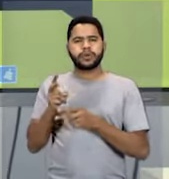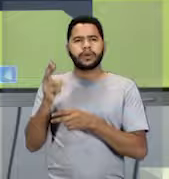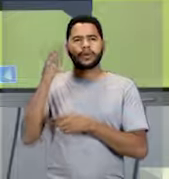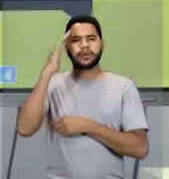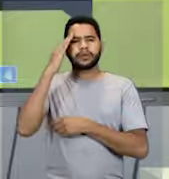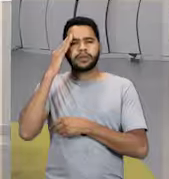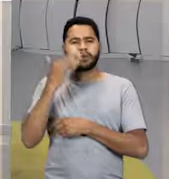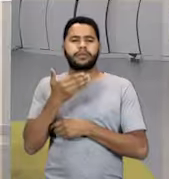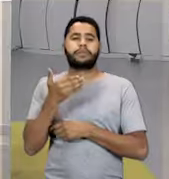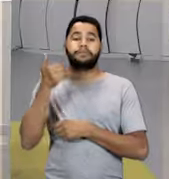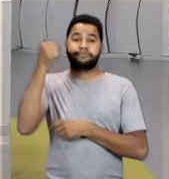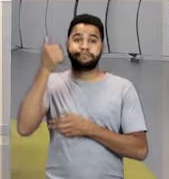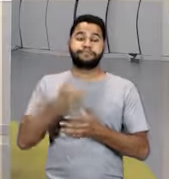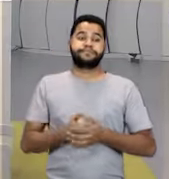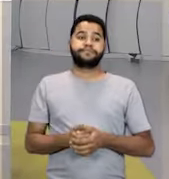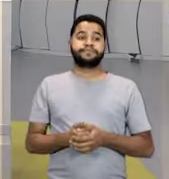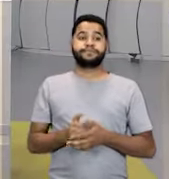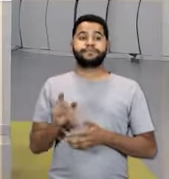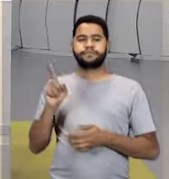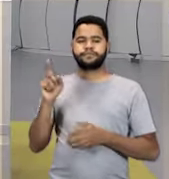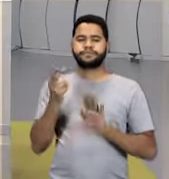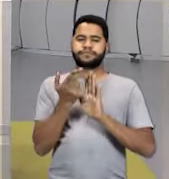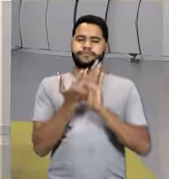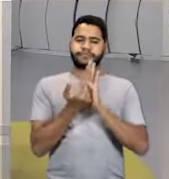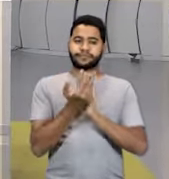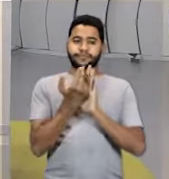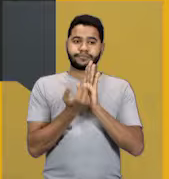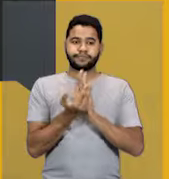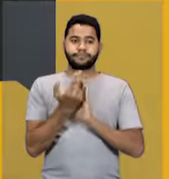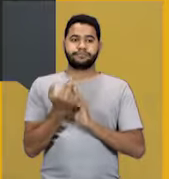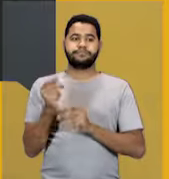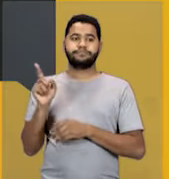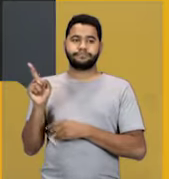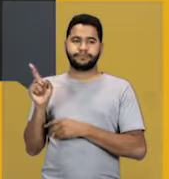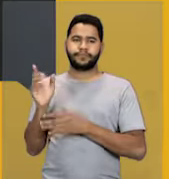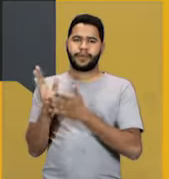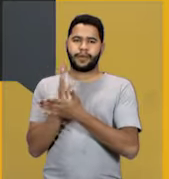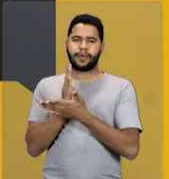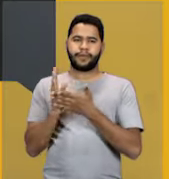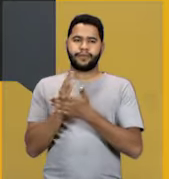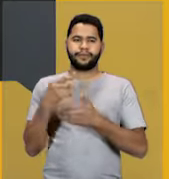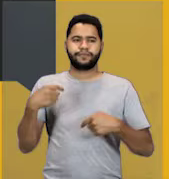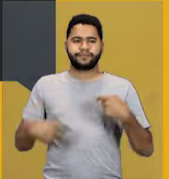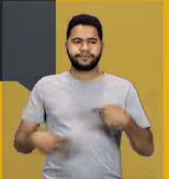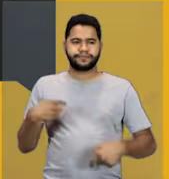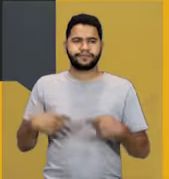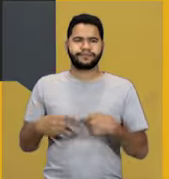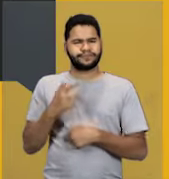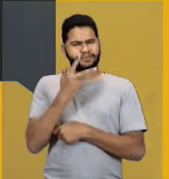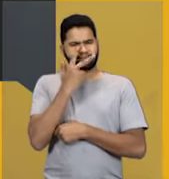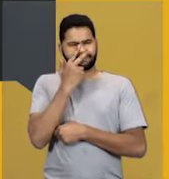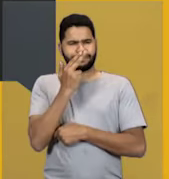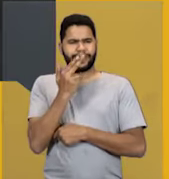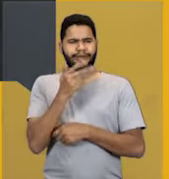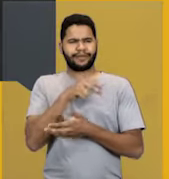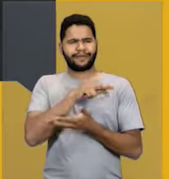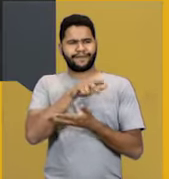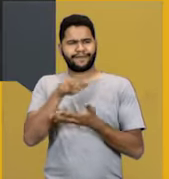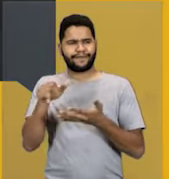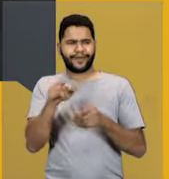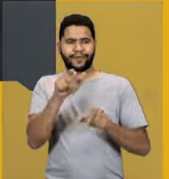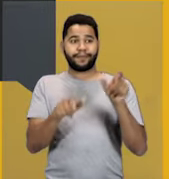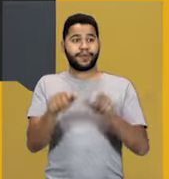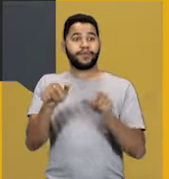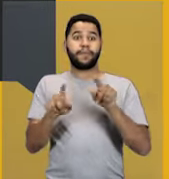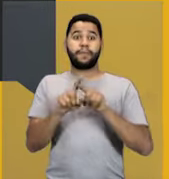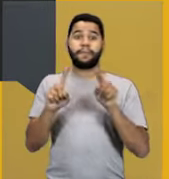melhor. Nós fazemos aqui os desenhos, aqui estão representados alguns sistemas, fica parecendo que são várias pessoinhas, mas